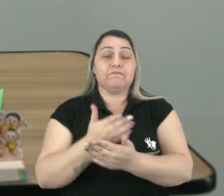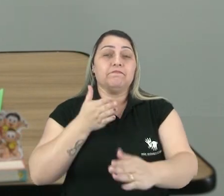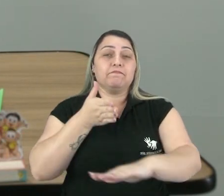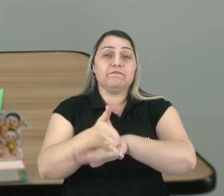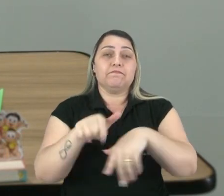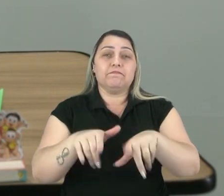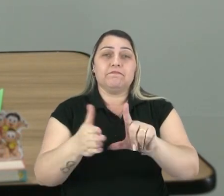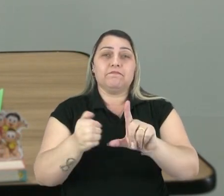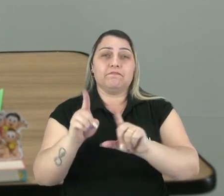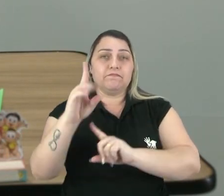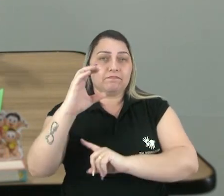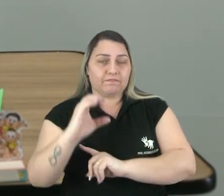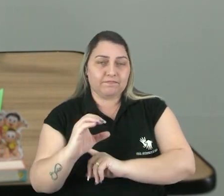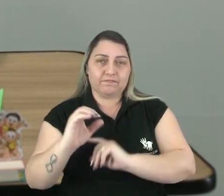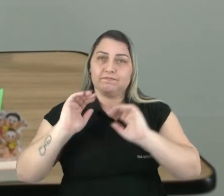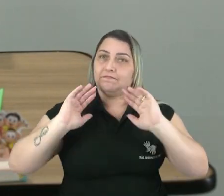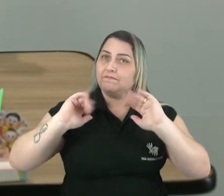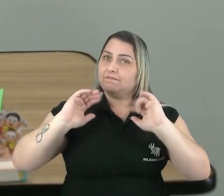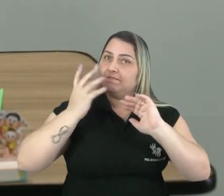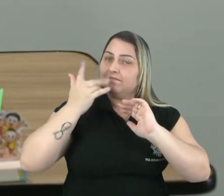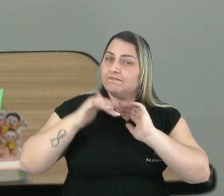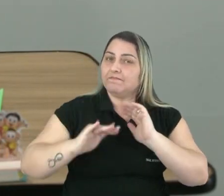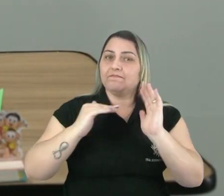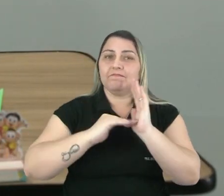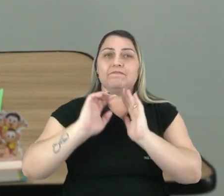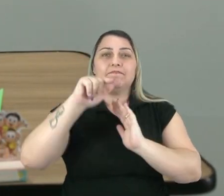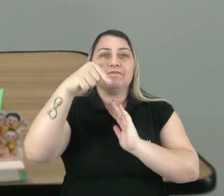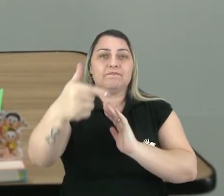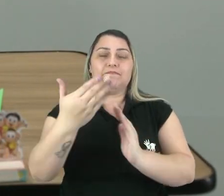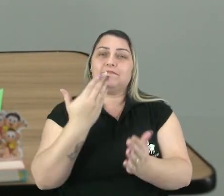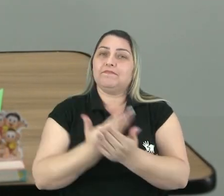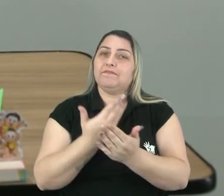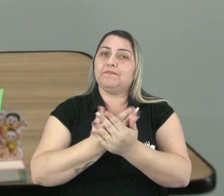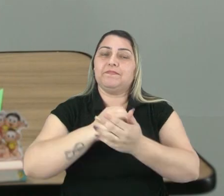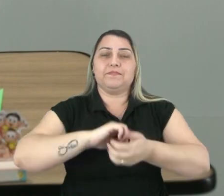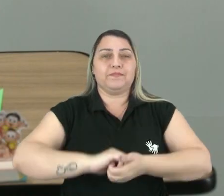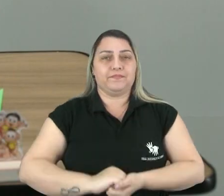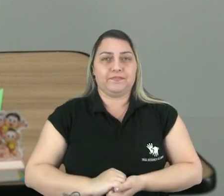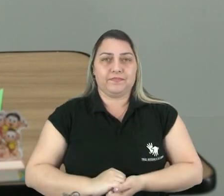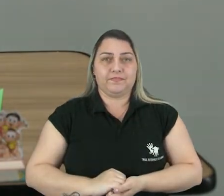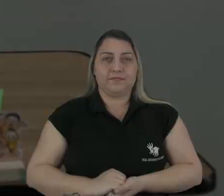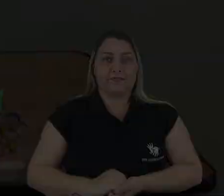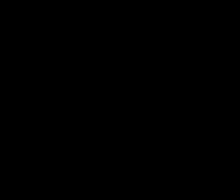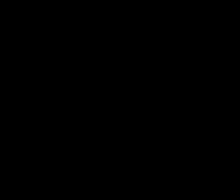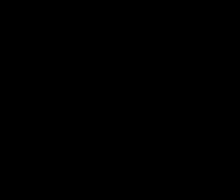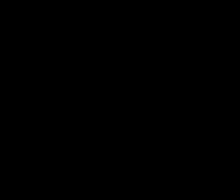acesse a plataforma Eduque. Tchau, tchau, crianças! Até a nossa próxima aula!